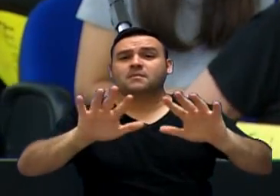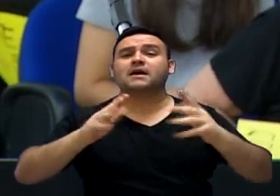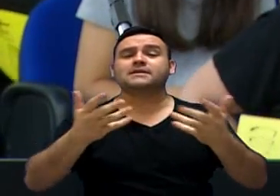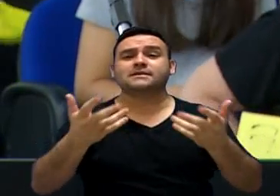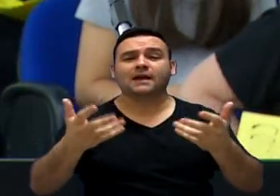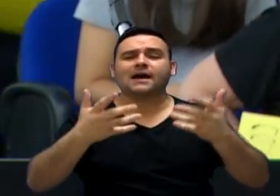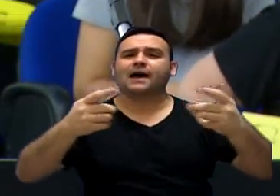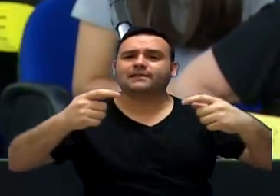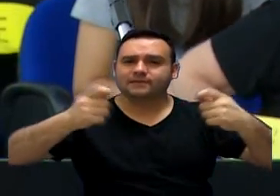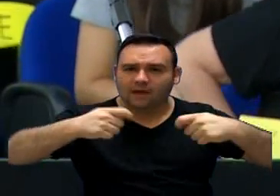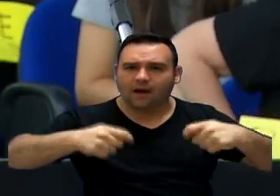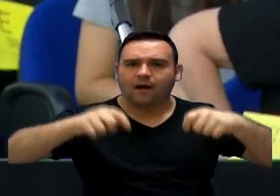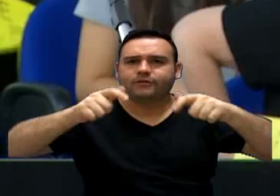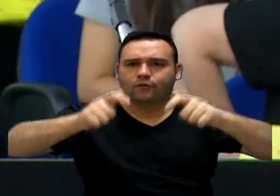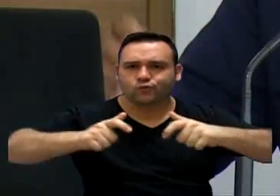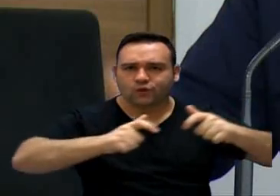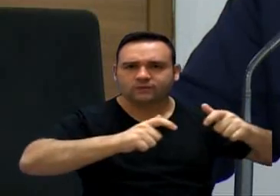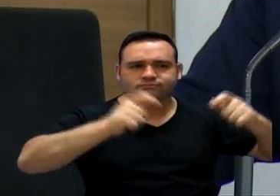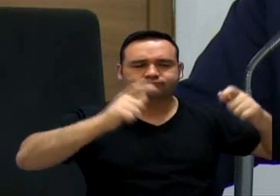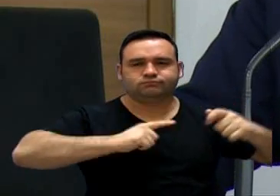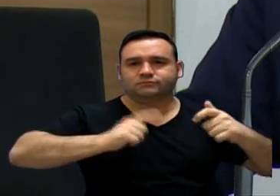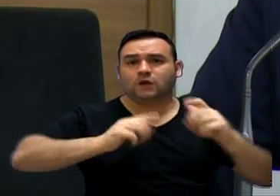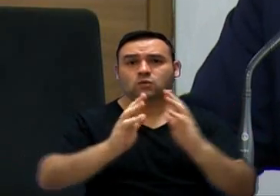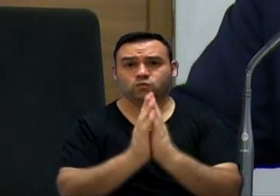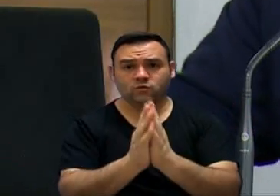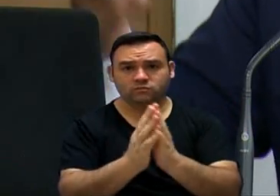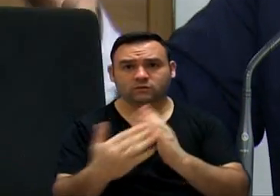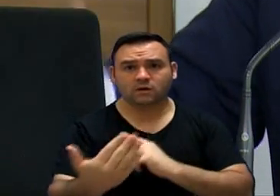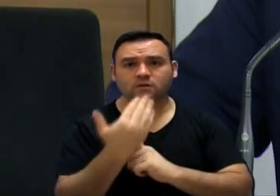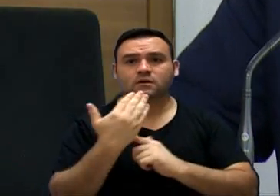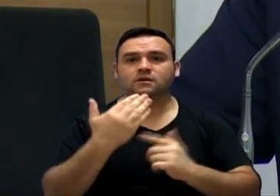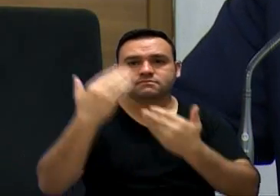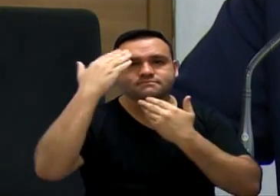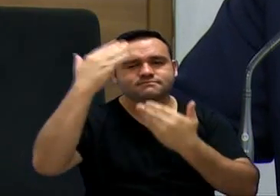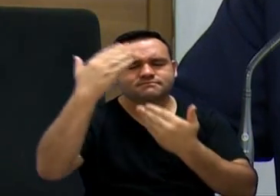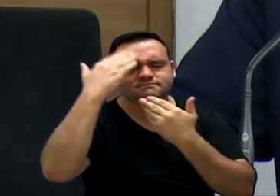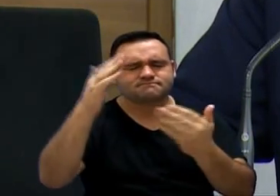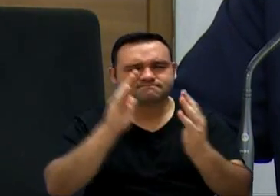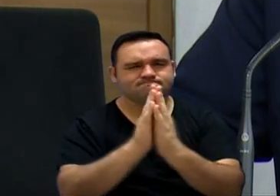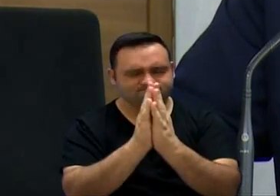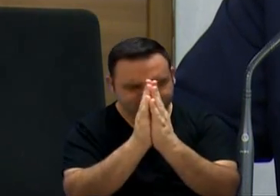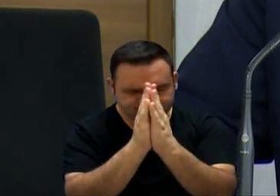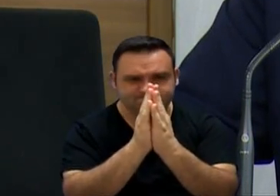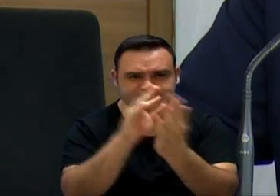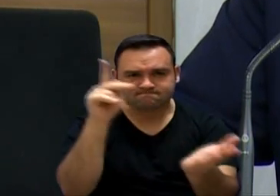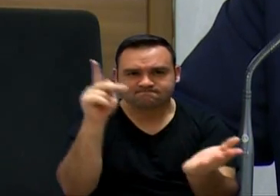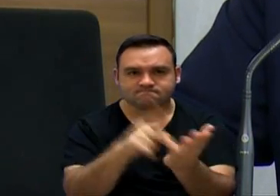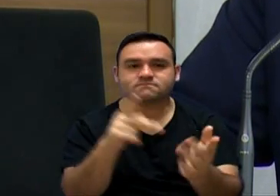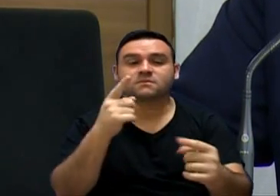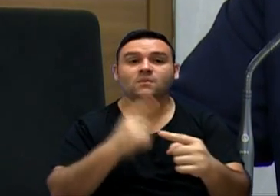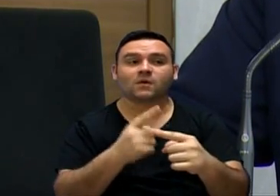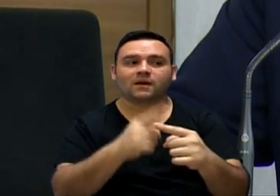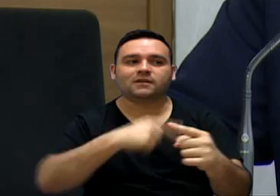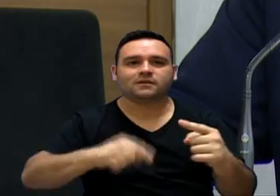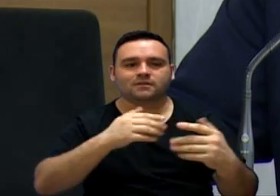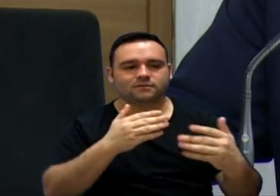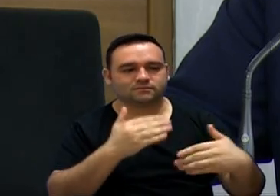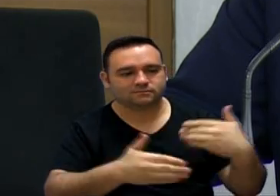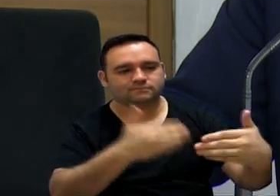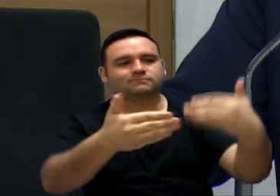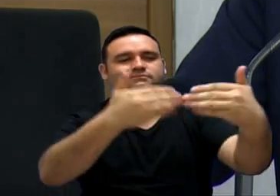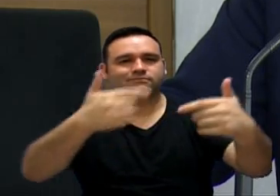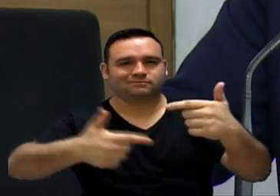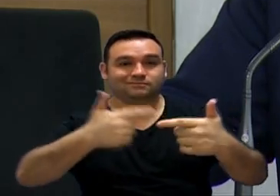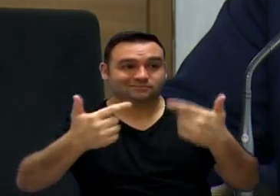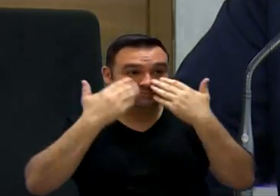gostaria, tem espaço ali, ó. Então, se vocês puderem nos ajudar, eu agradeço de coração, né, para que nós possamos aí,